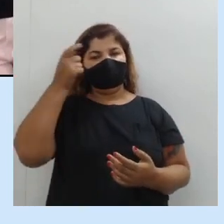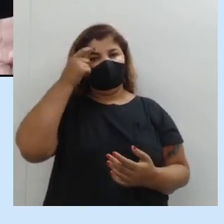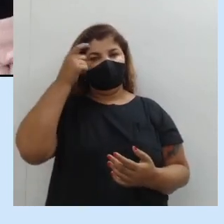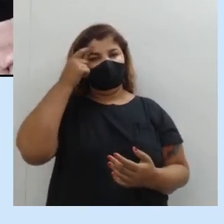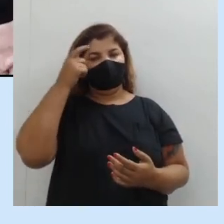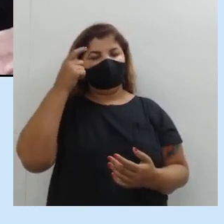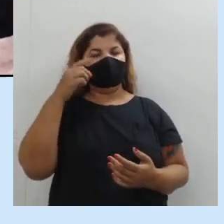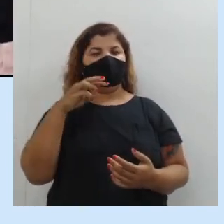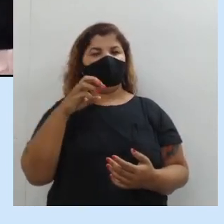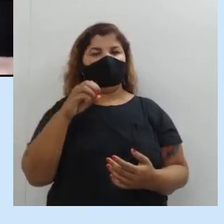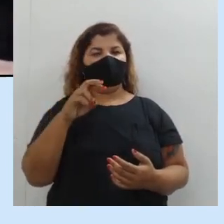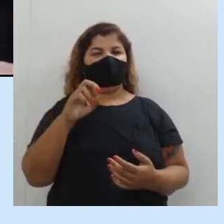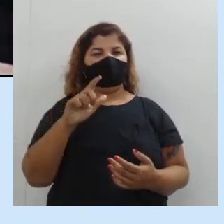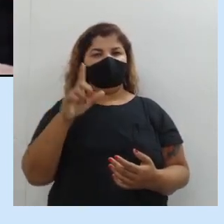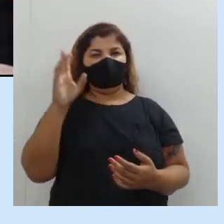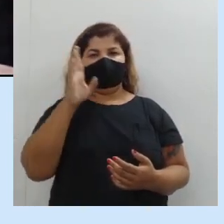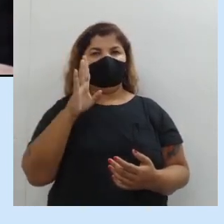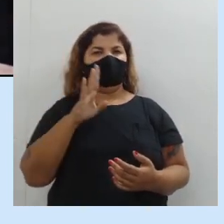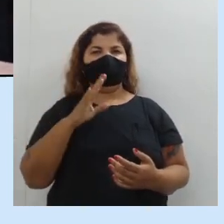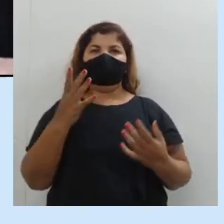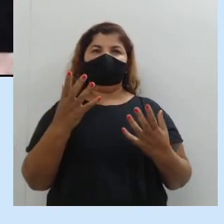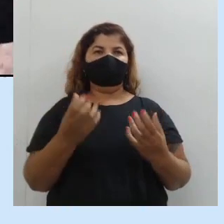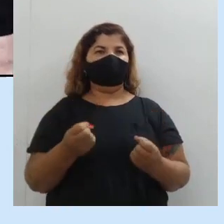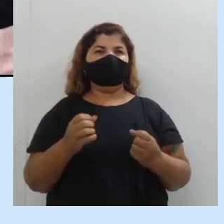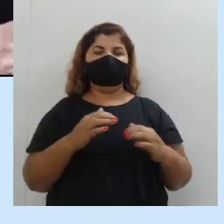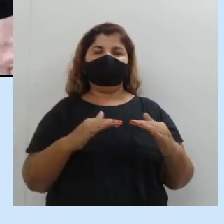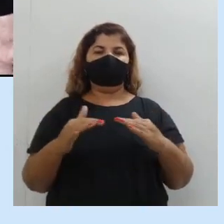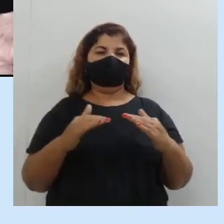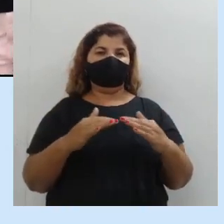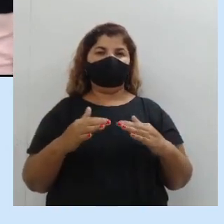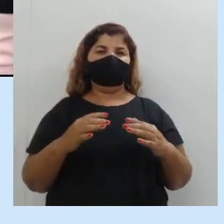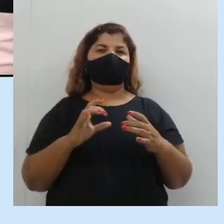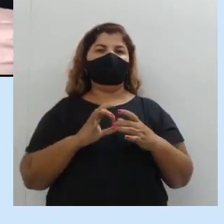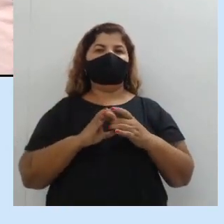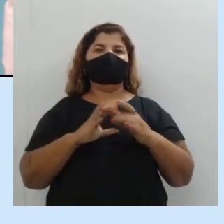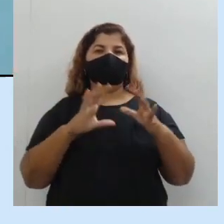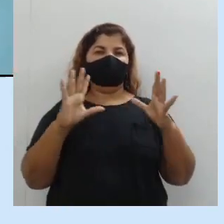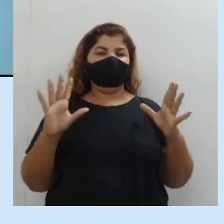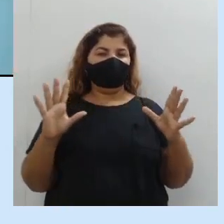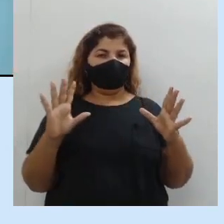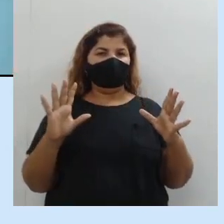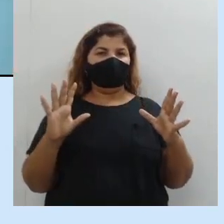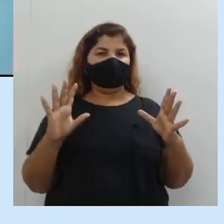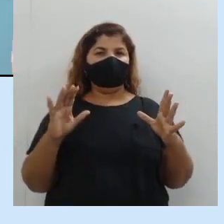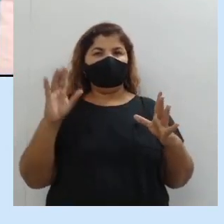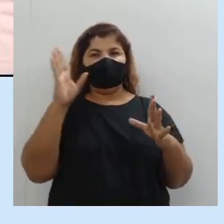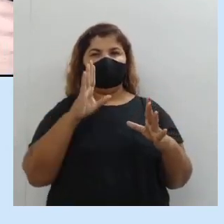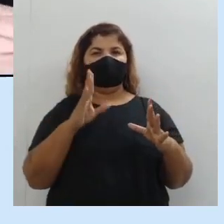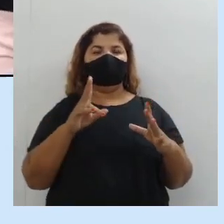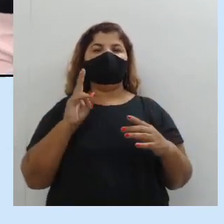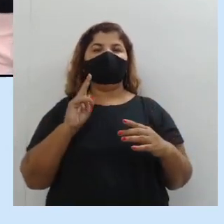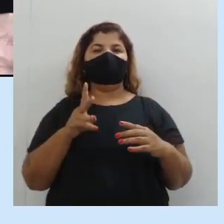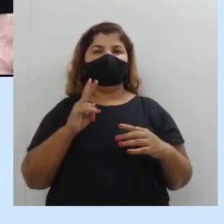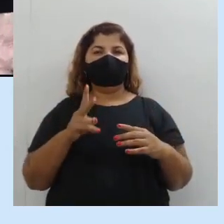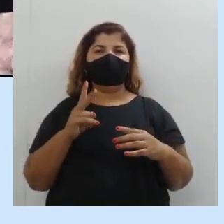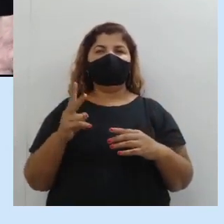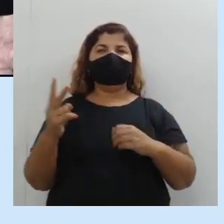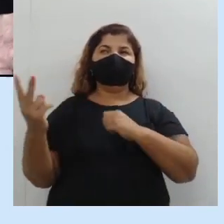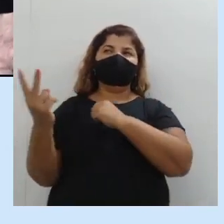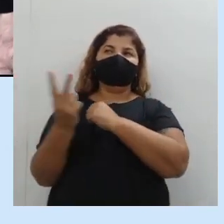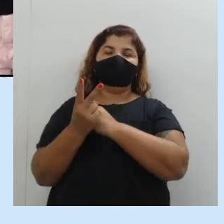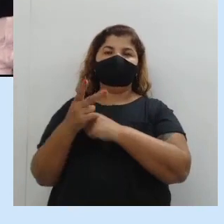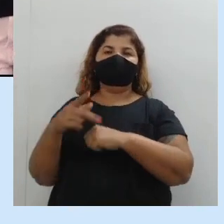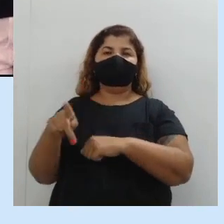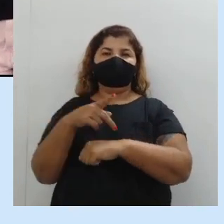não permite movimentos de independência, né? Ou seja, o Brasil fica sempre à mercê de outros